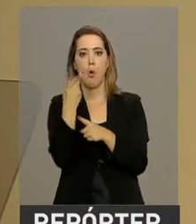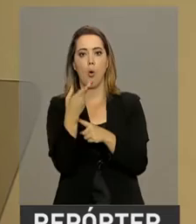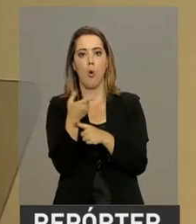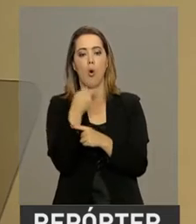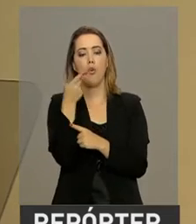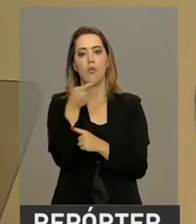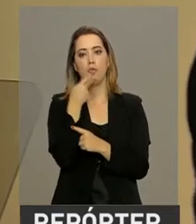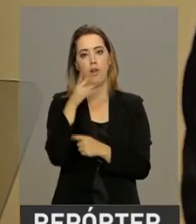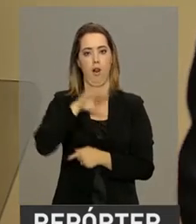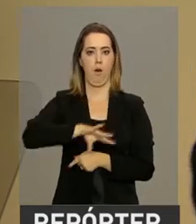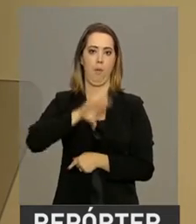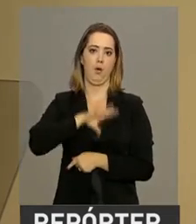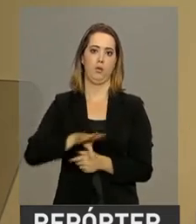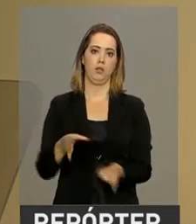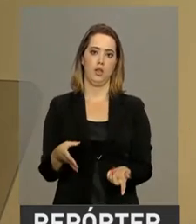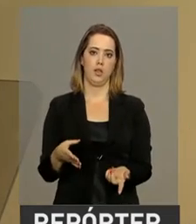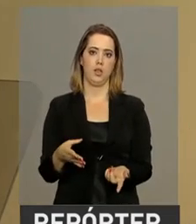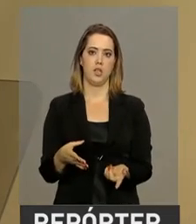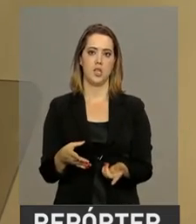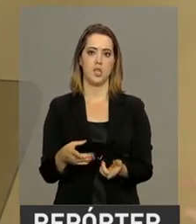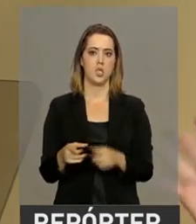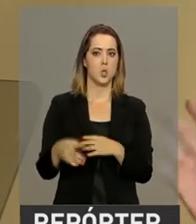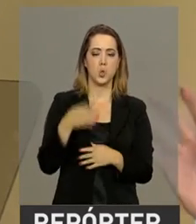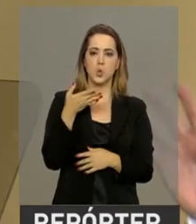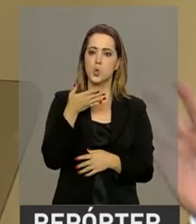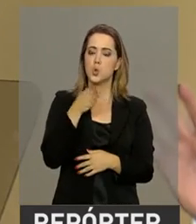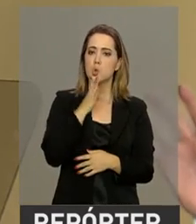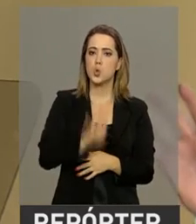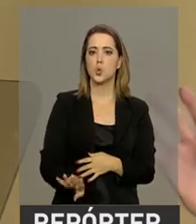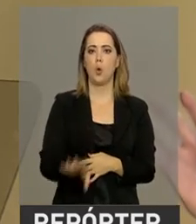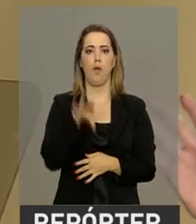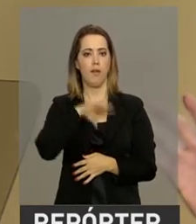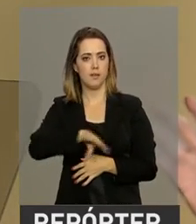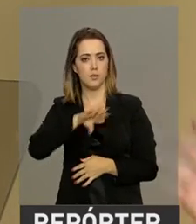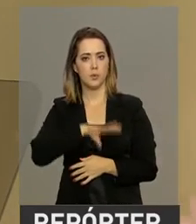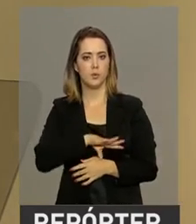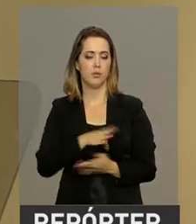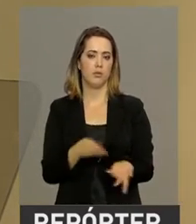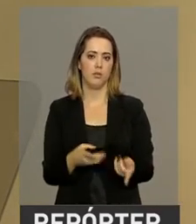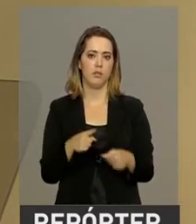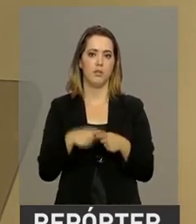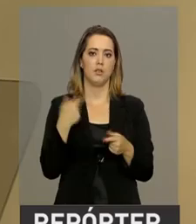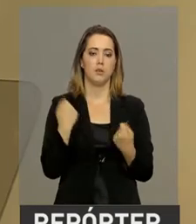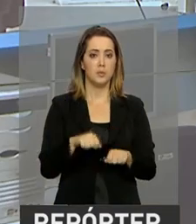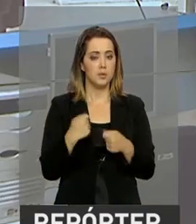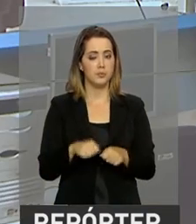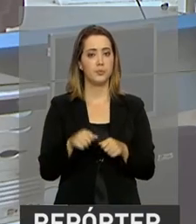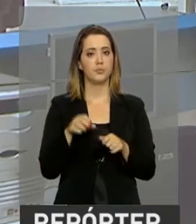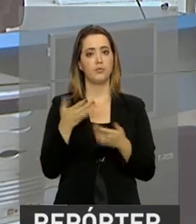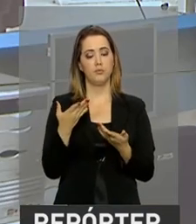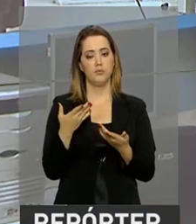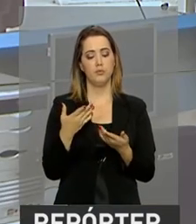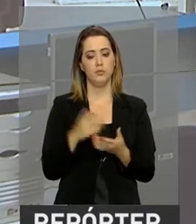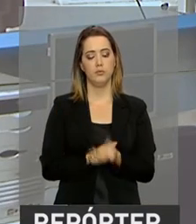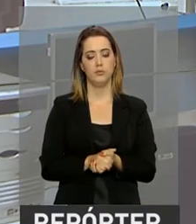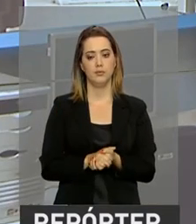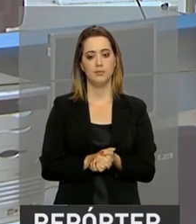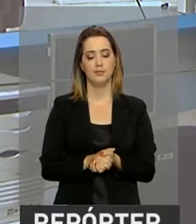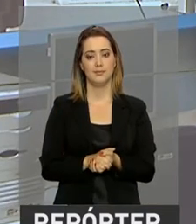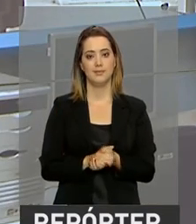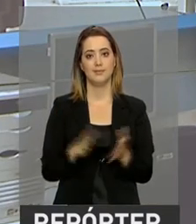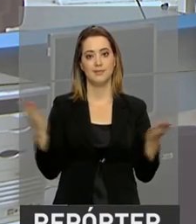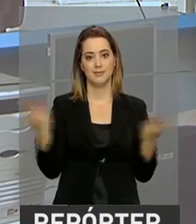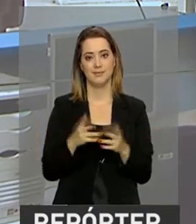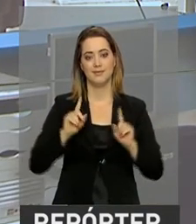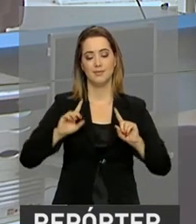que as pessoas não sabem de onde vem não é possível manter isso do país em matéria educacional o assunto agora é